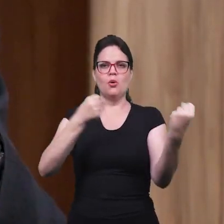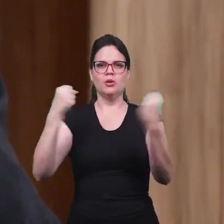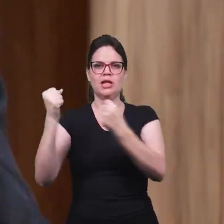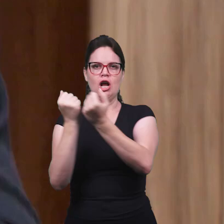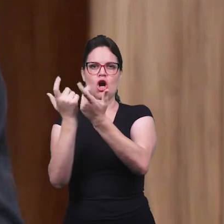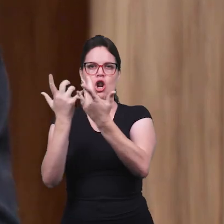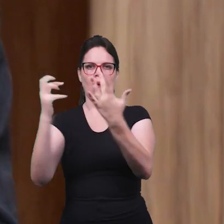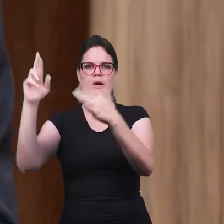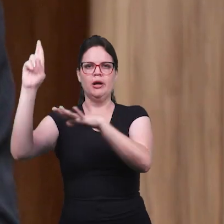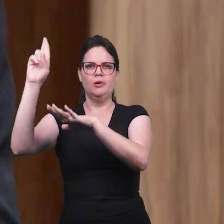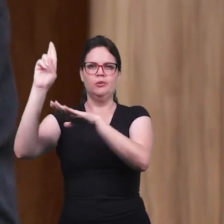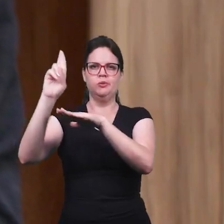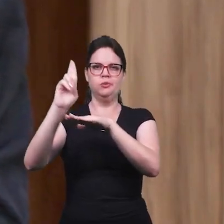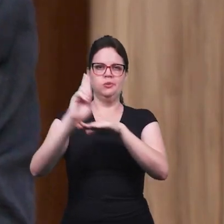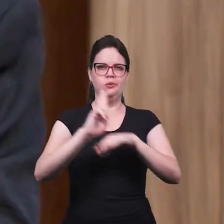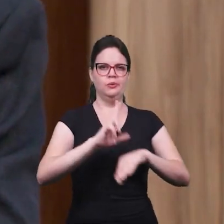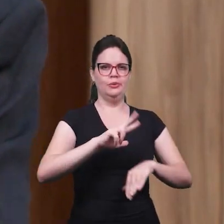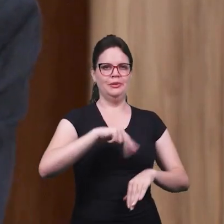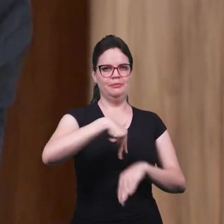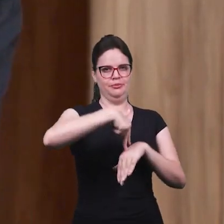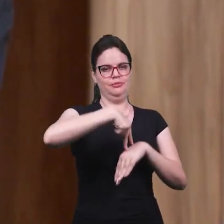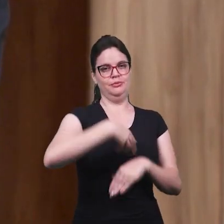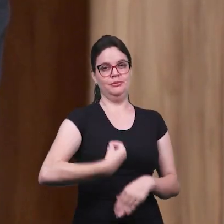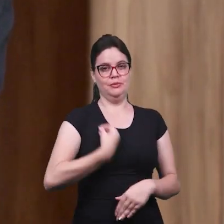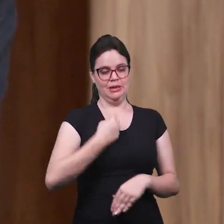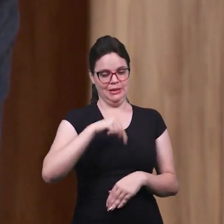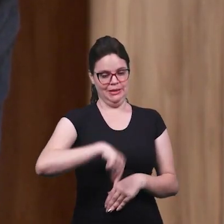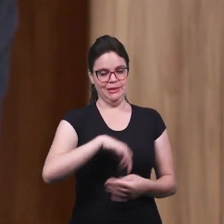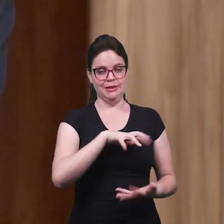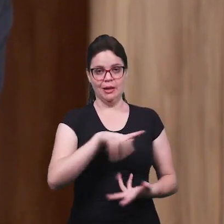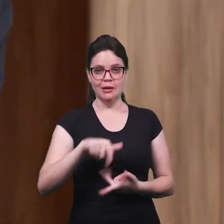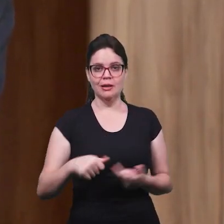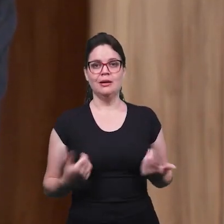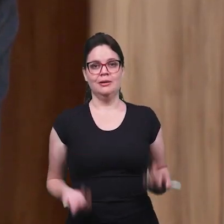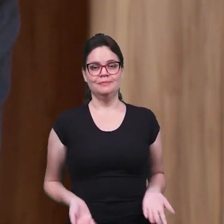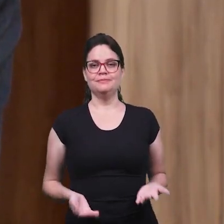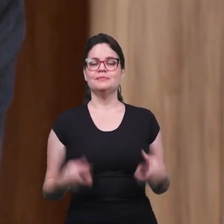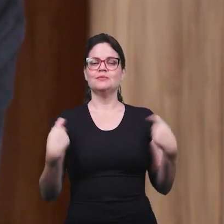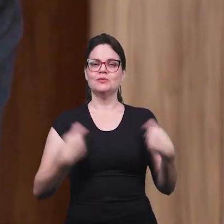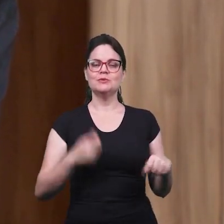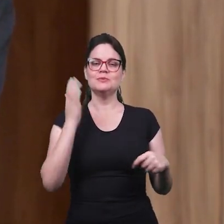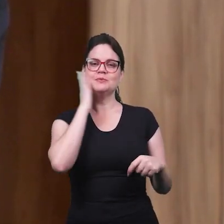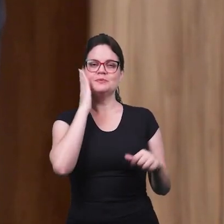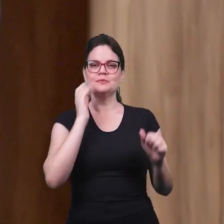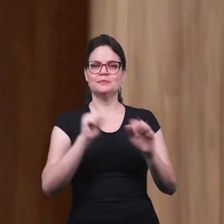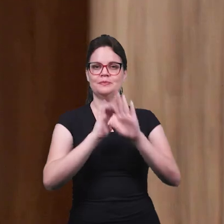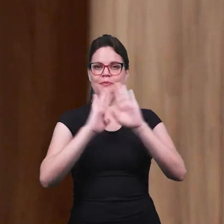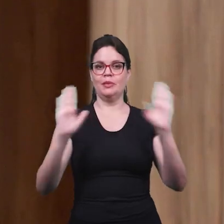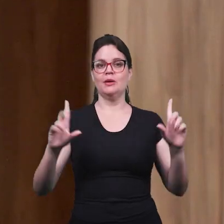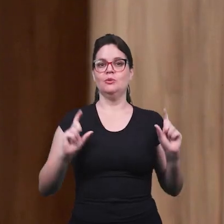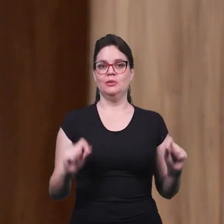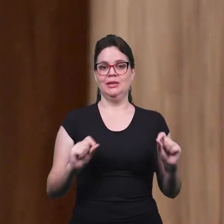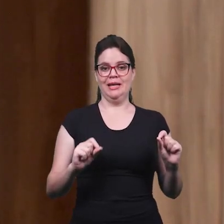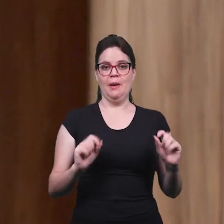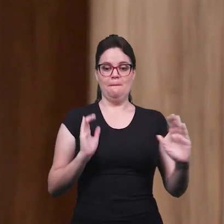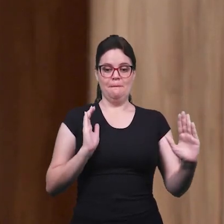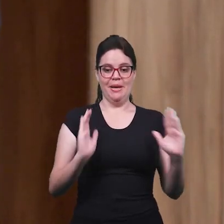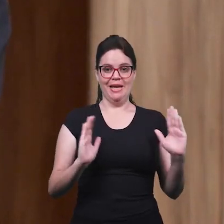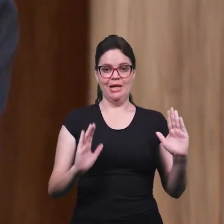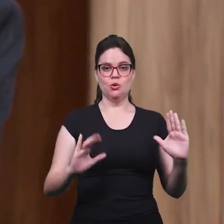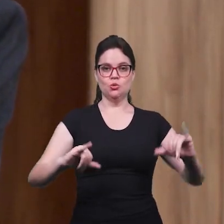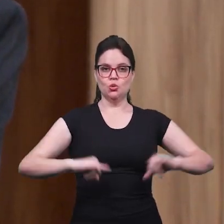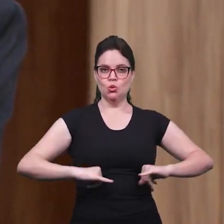os pastores já haviam mencionado, mas que fica claro especificamente aqui que é no final da grande